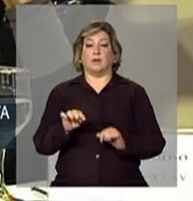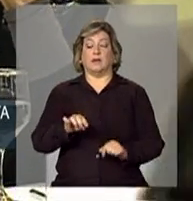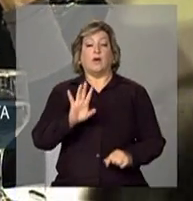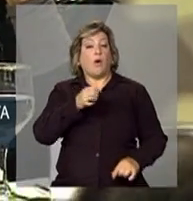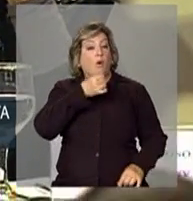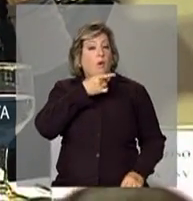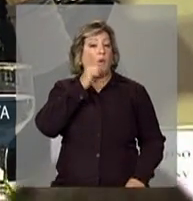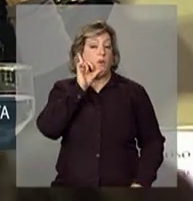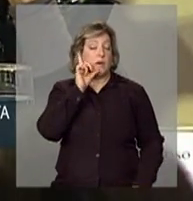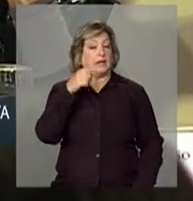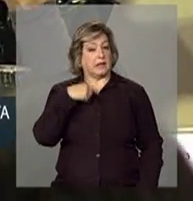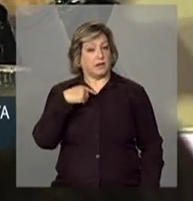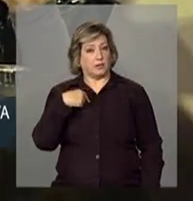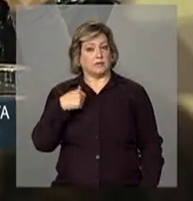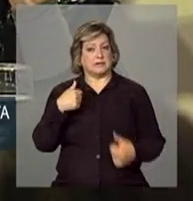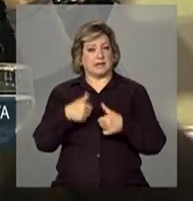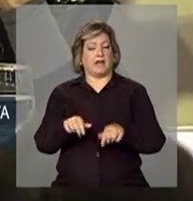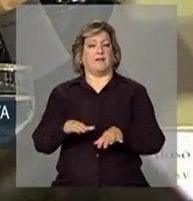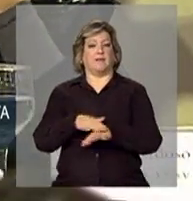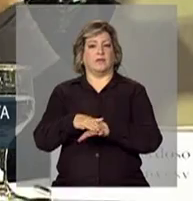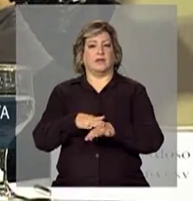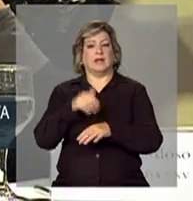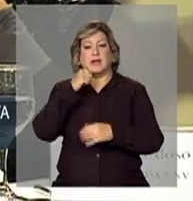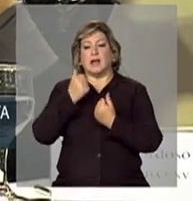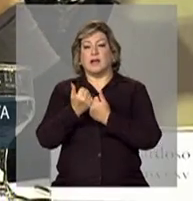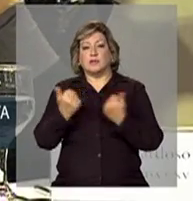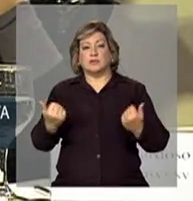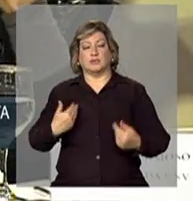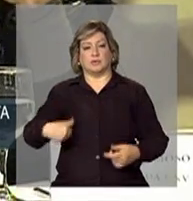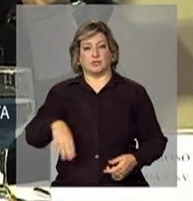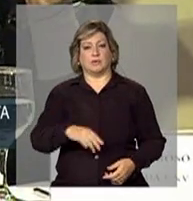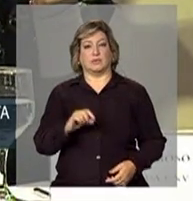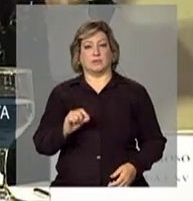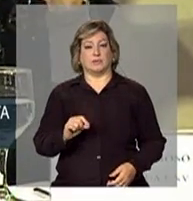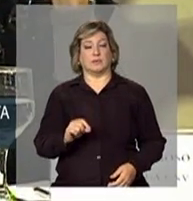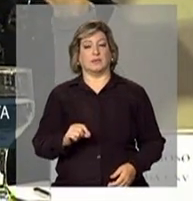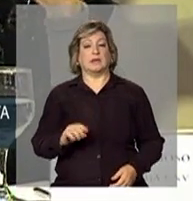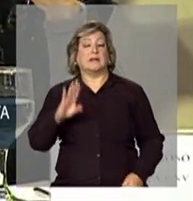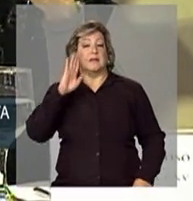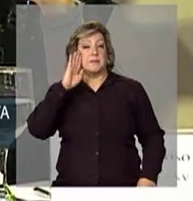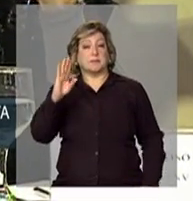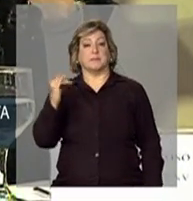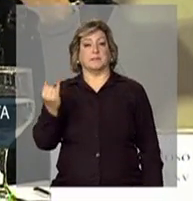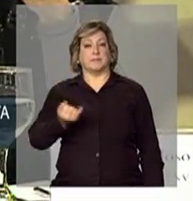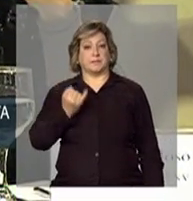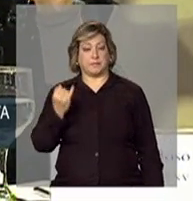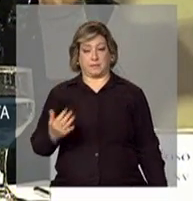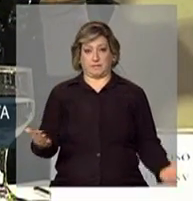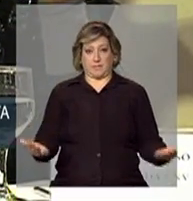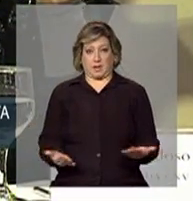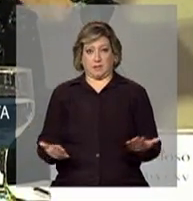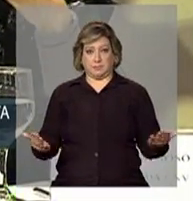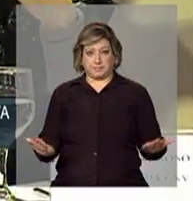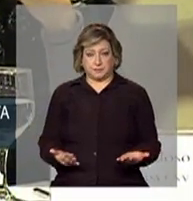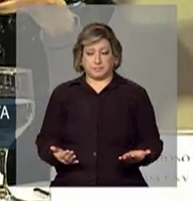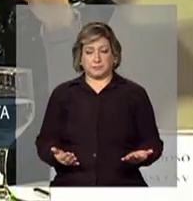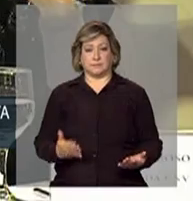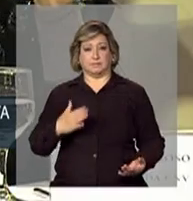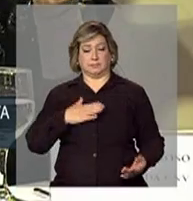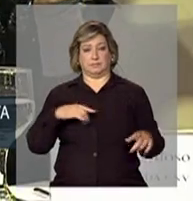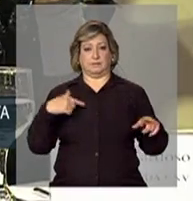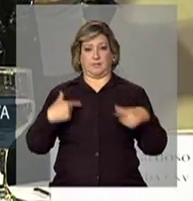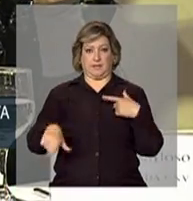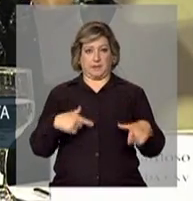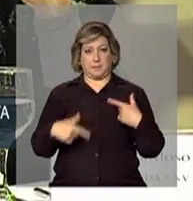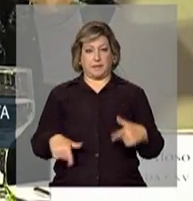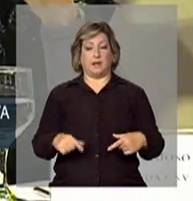eu falava com uma assessora nossa que era fundamental agora, durante essa minha gestão, que nós